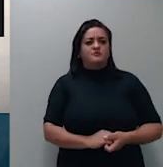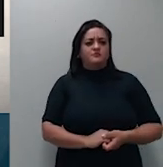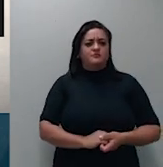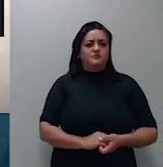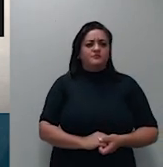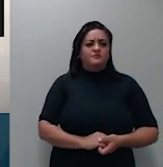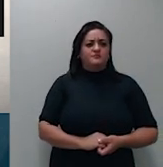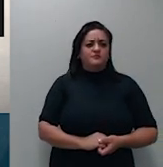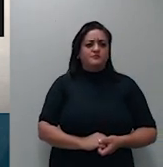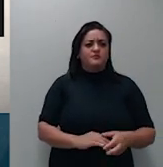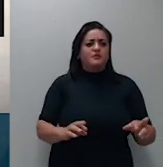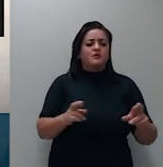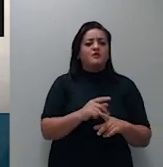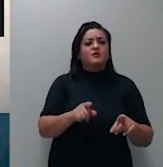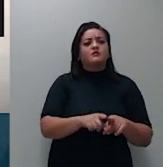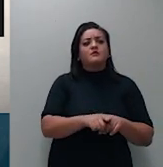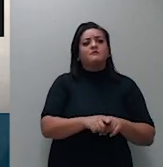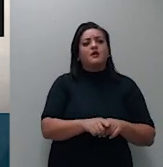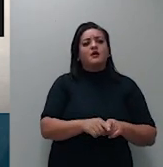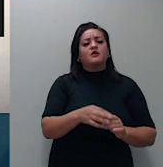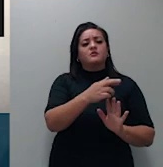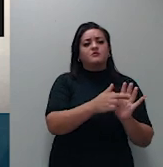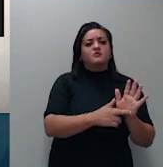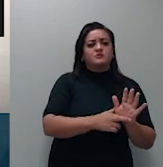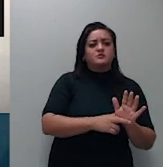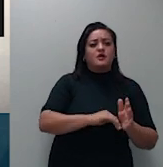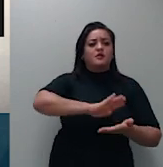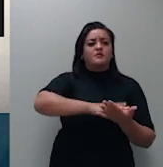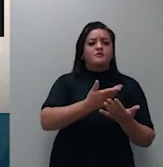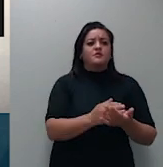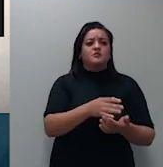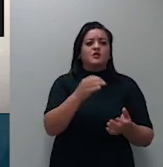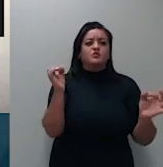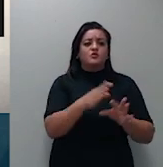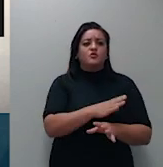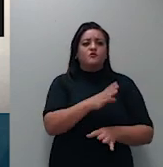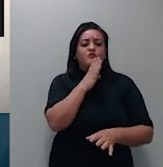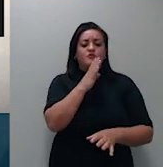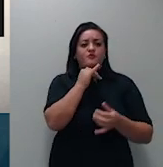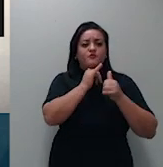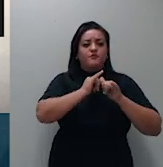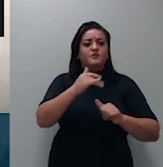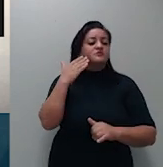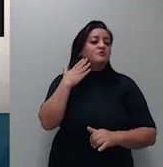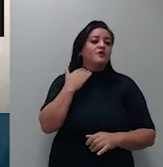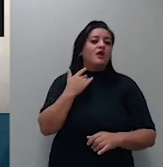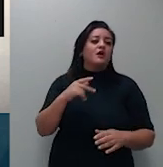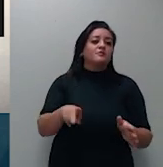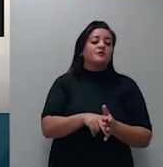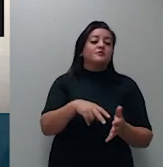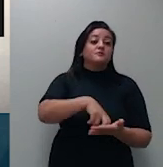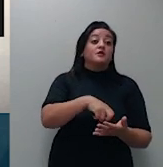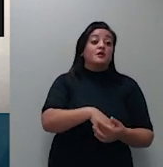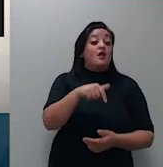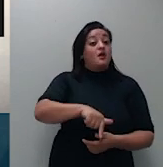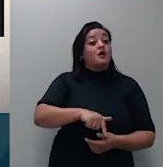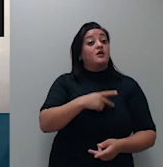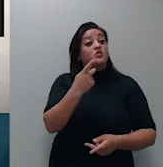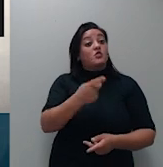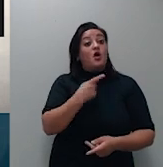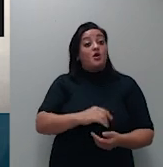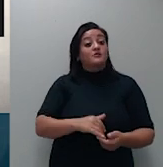portanto que os requisitos para decretação da quebra de sigilo bancário mesmo na Seara penal e aqui nem estamos na Seara penal